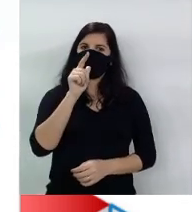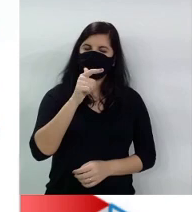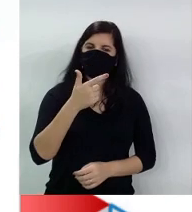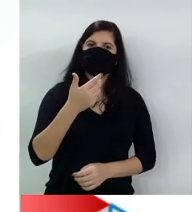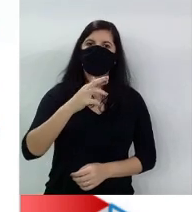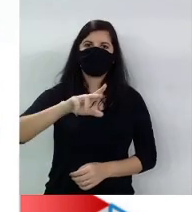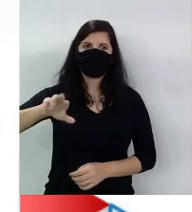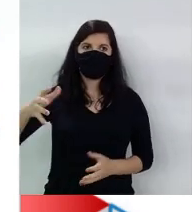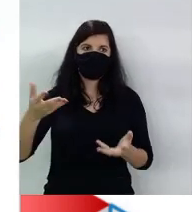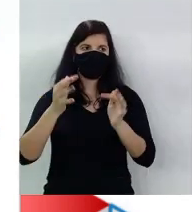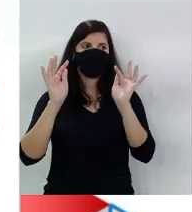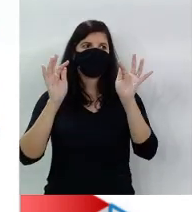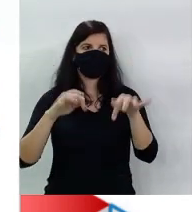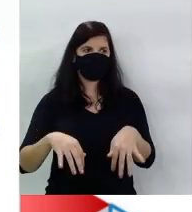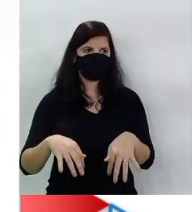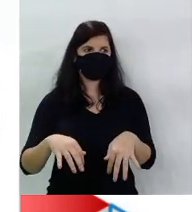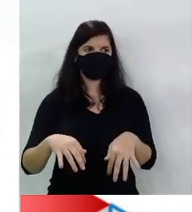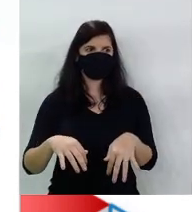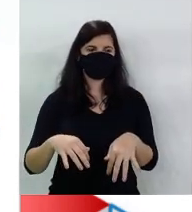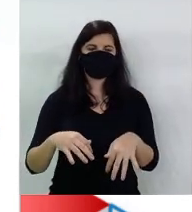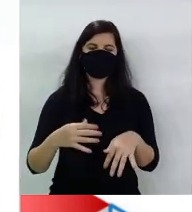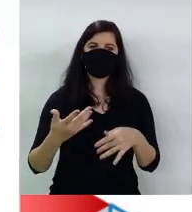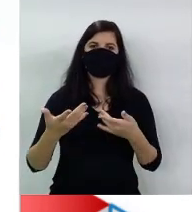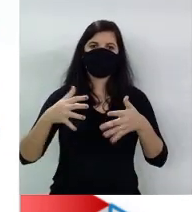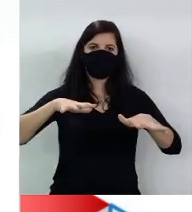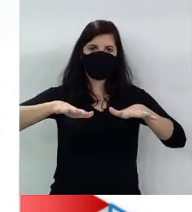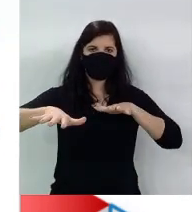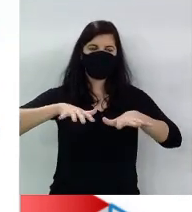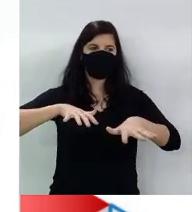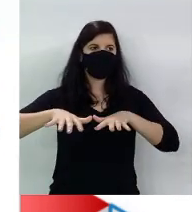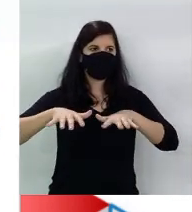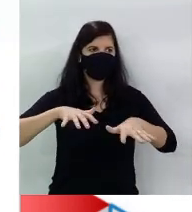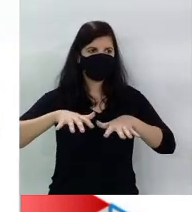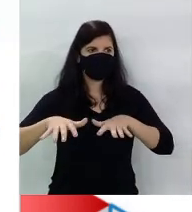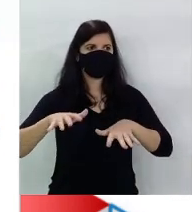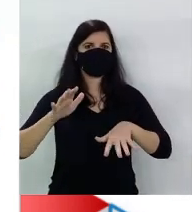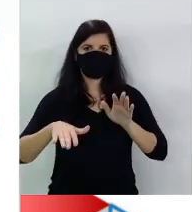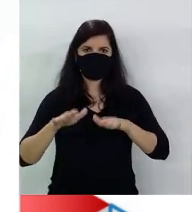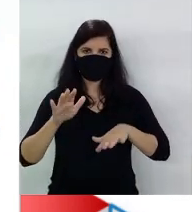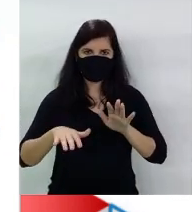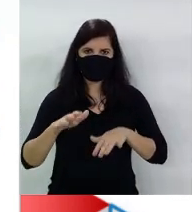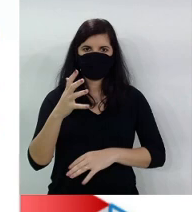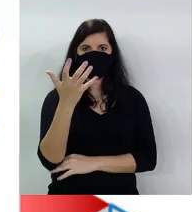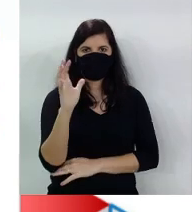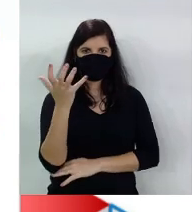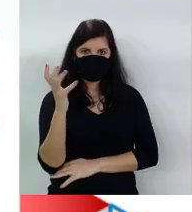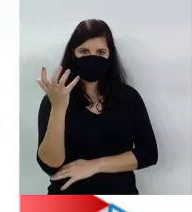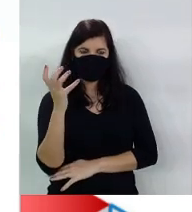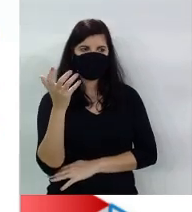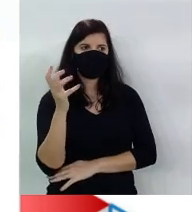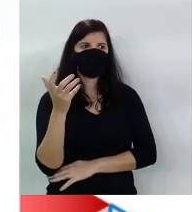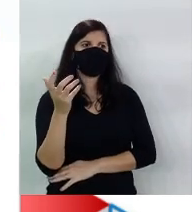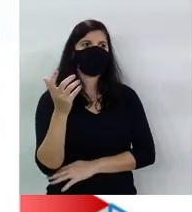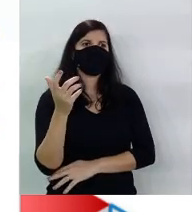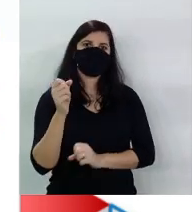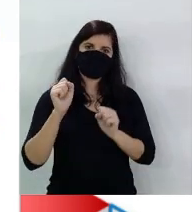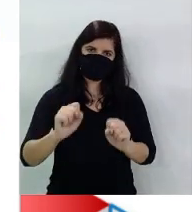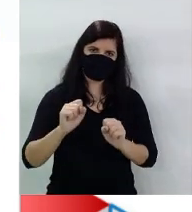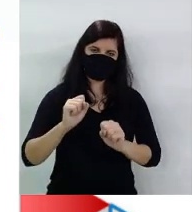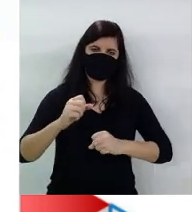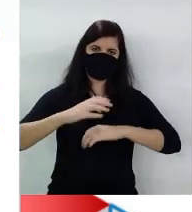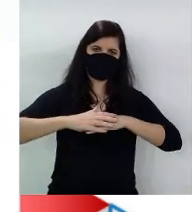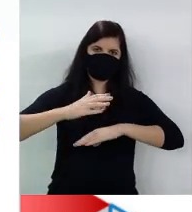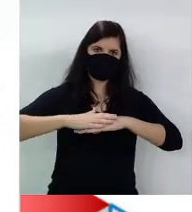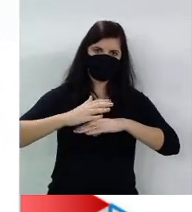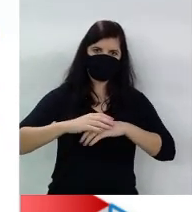aqui, já finalizando, nós temos os rituais do catimbó Jurema, também chamado, podem ser feitos